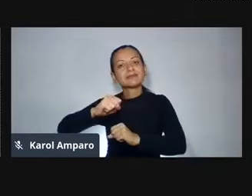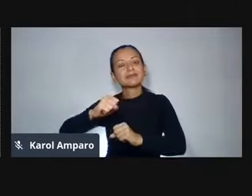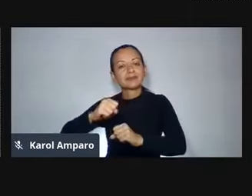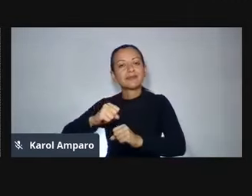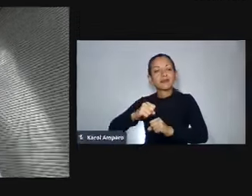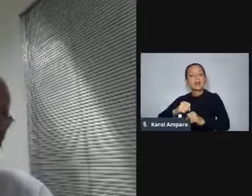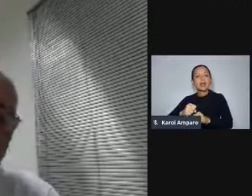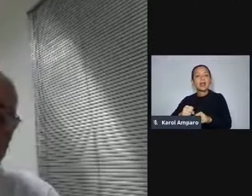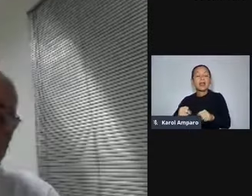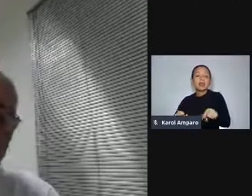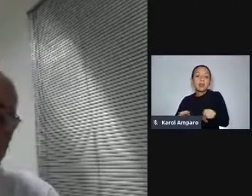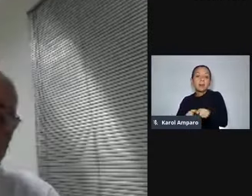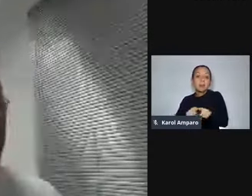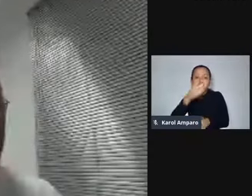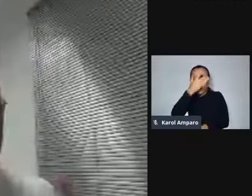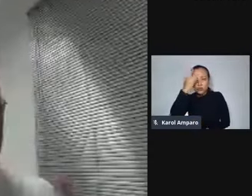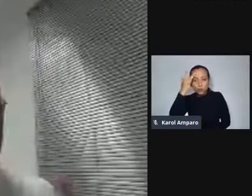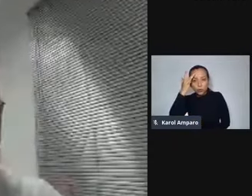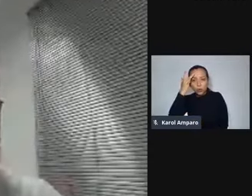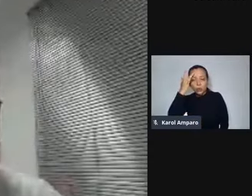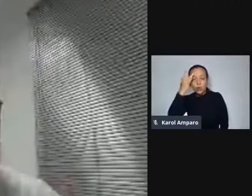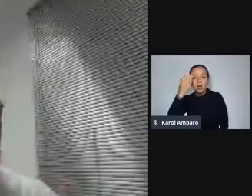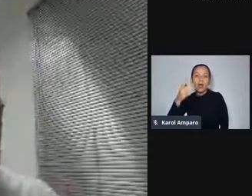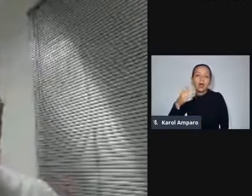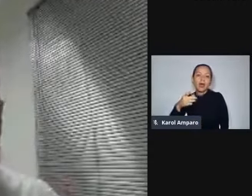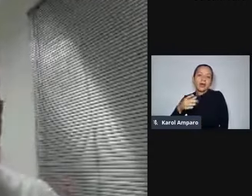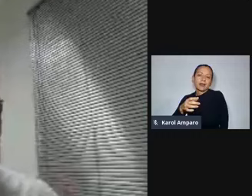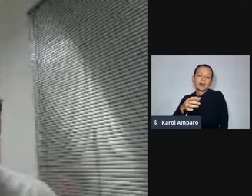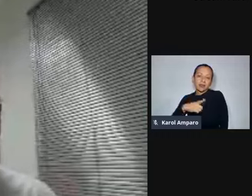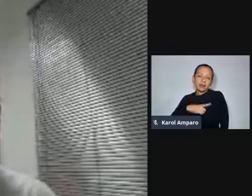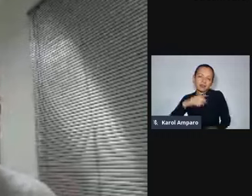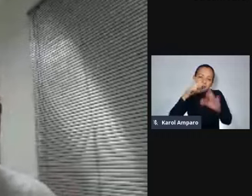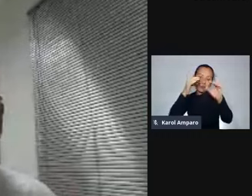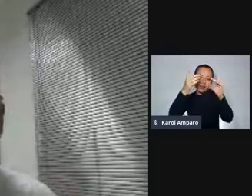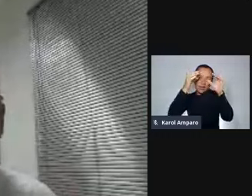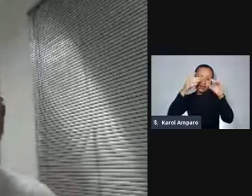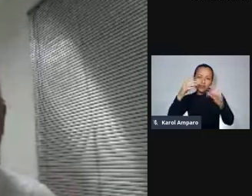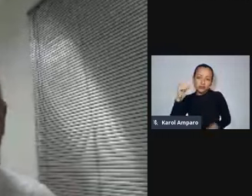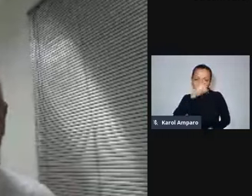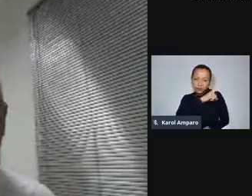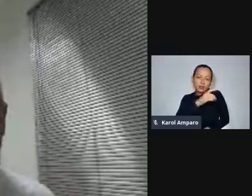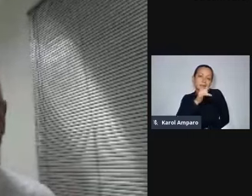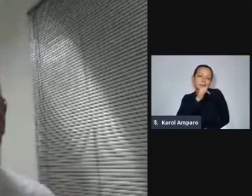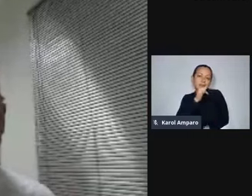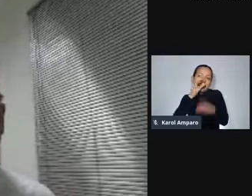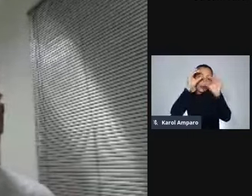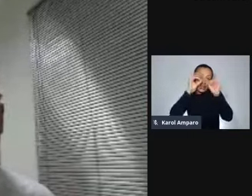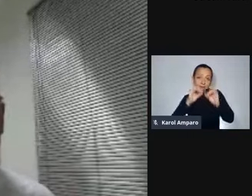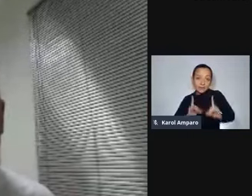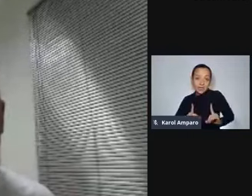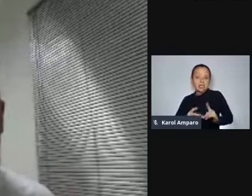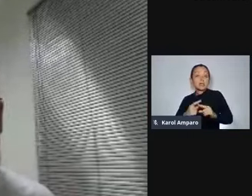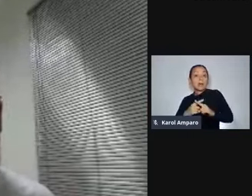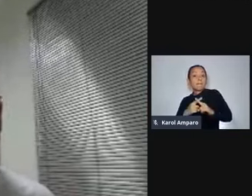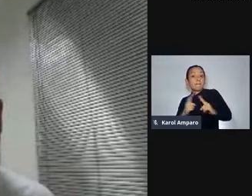que têm dificuldades, né? Estão na cadeira de rodas e tudo mais, mas com um coração talvez